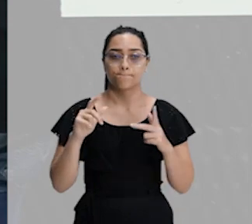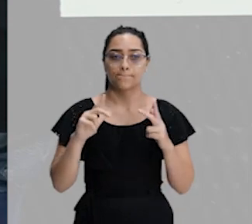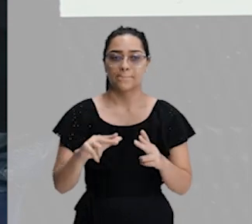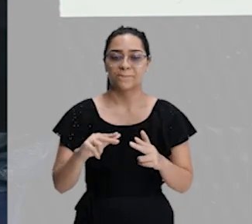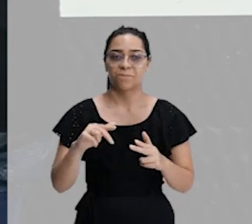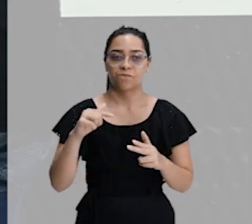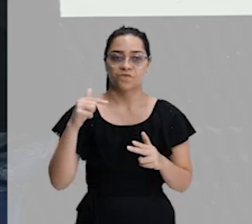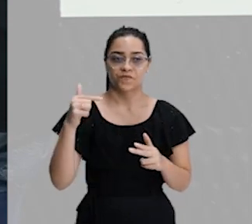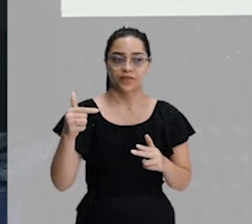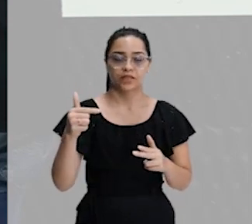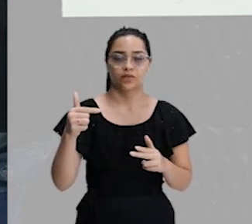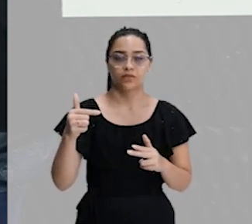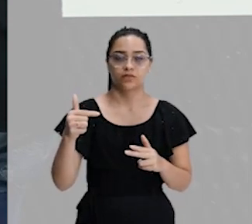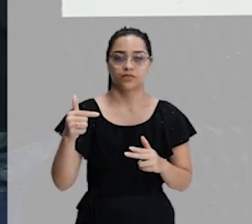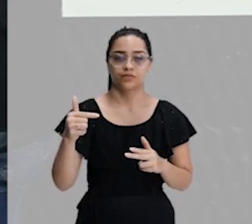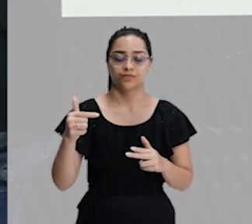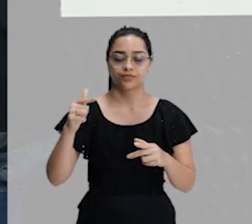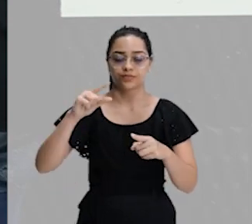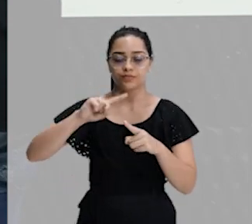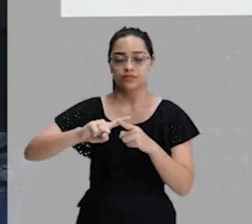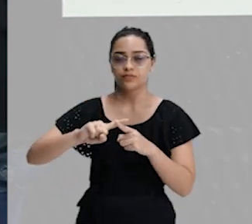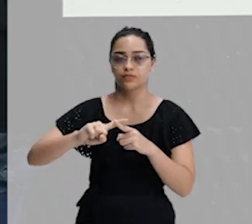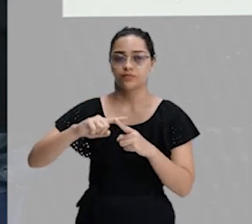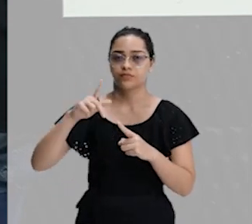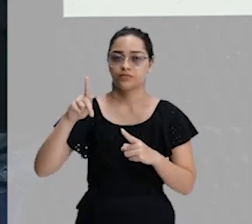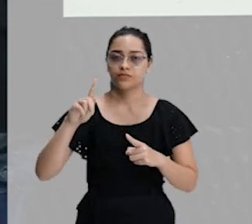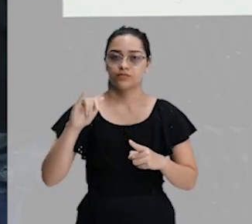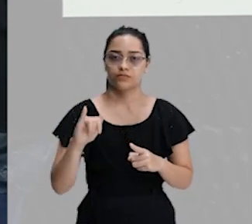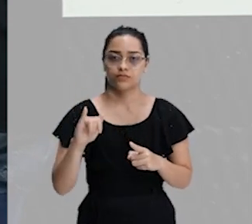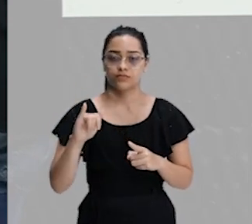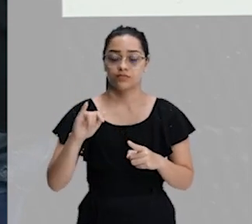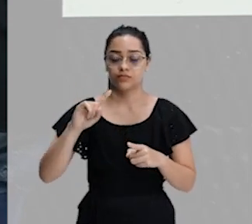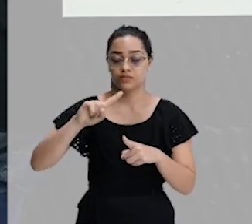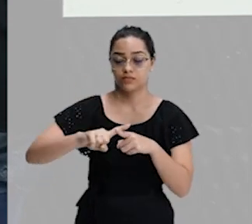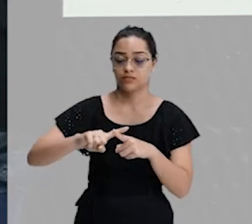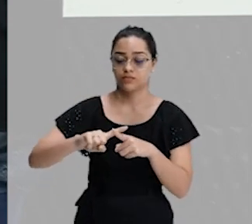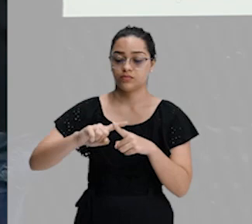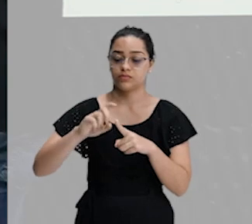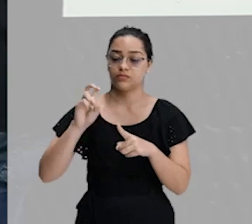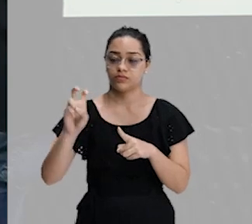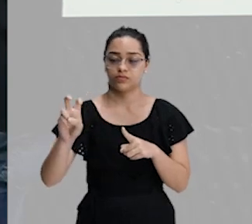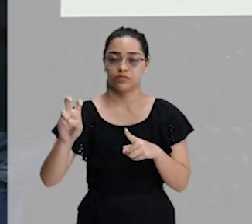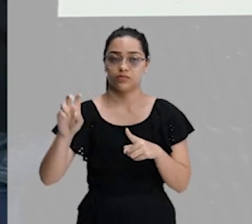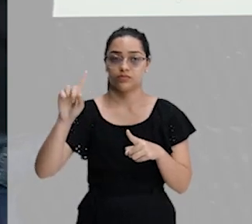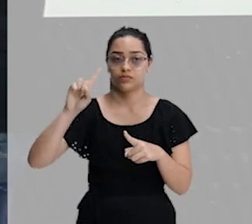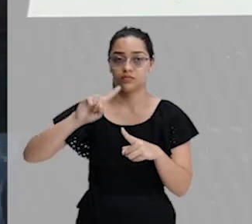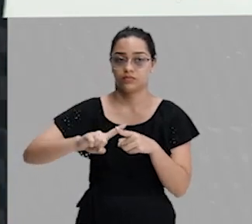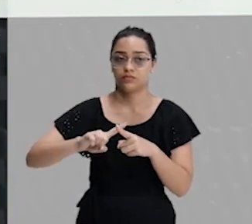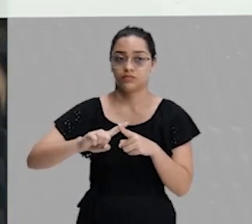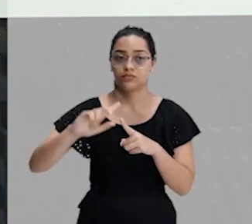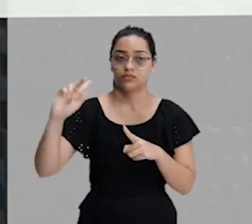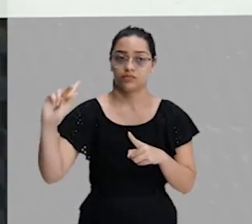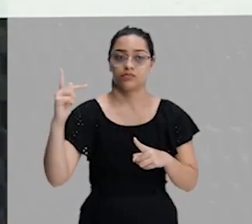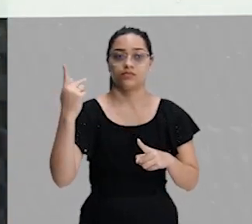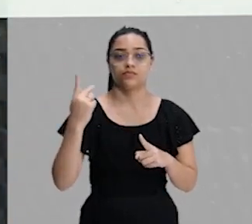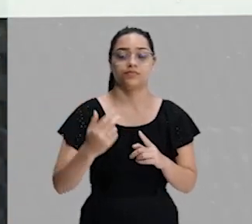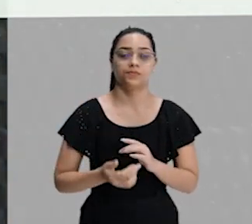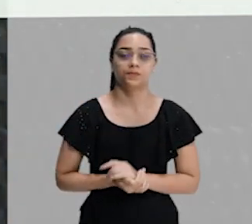igual a 2 multiplicado por π, multiplicado por 5, multiplicado por